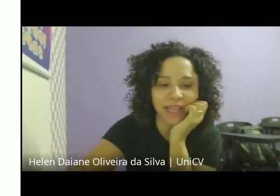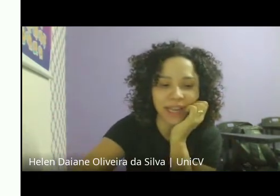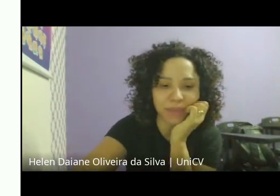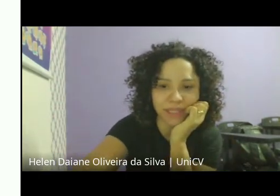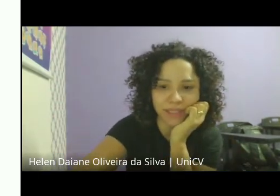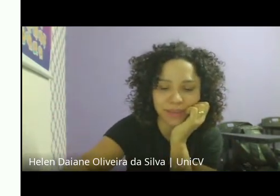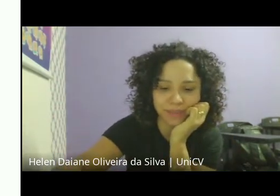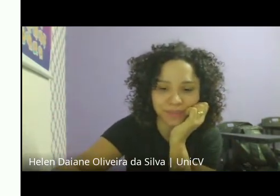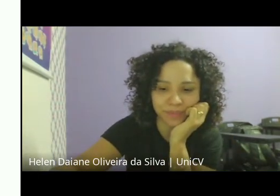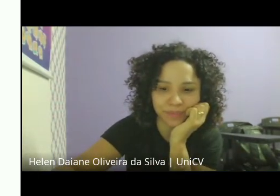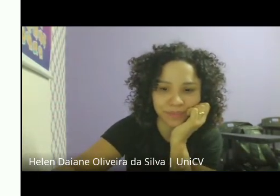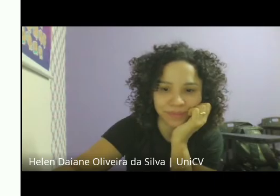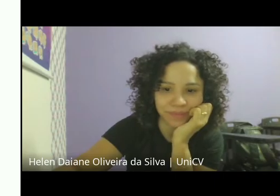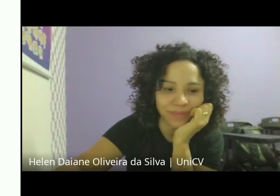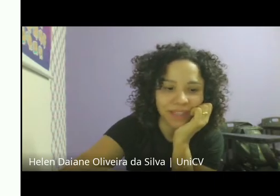vocês. Ingá Libras.